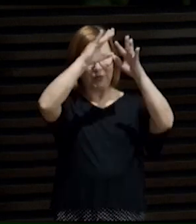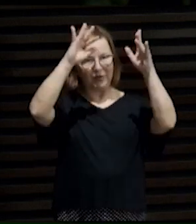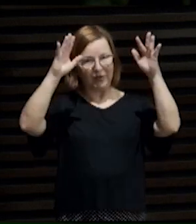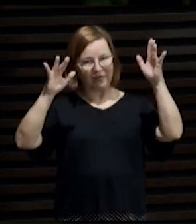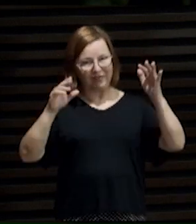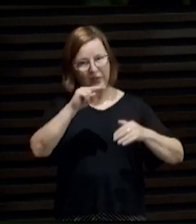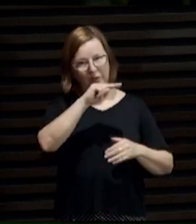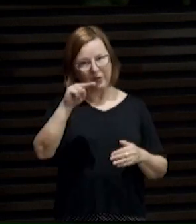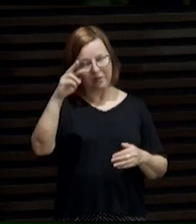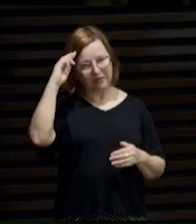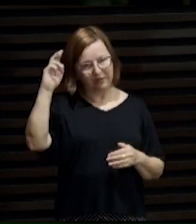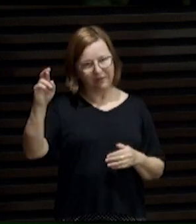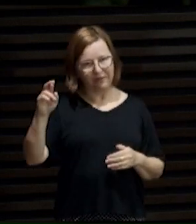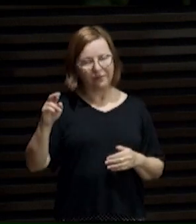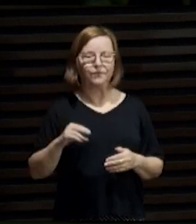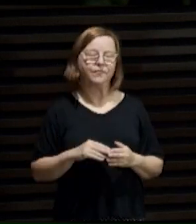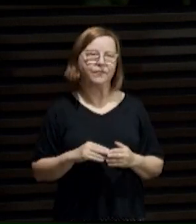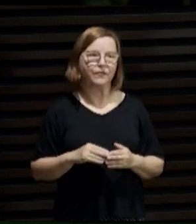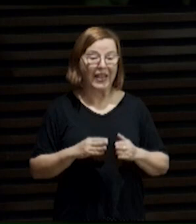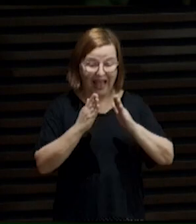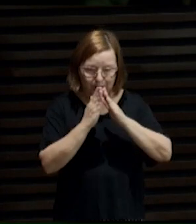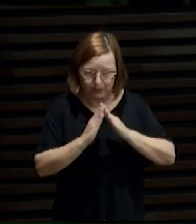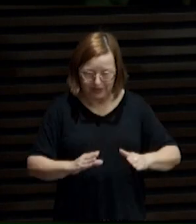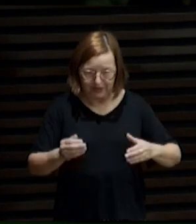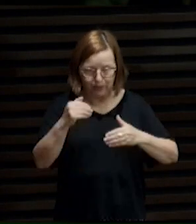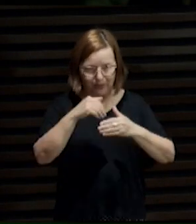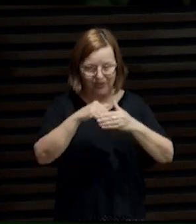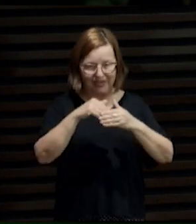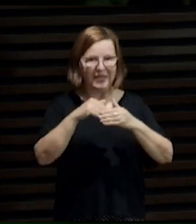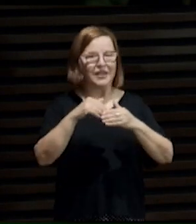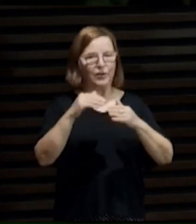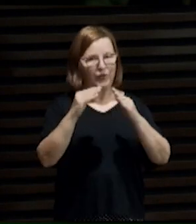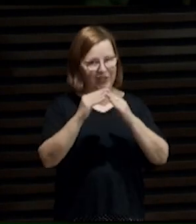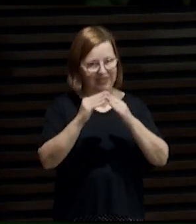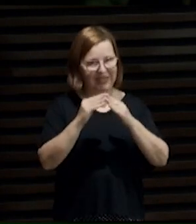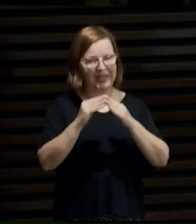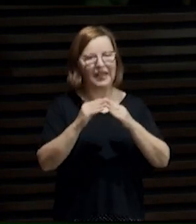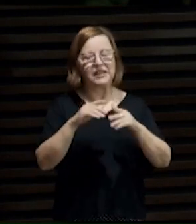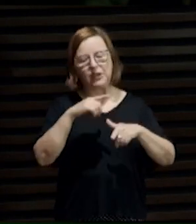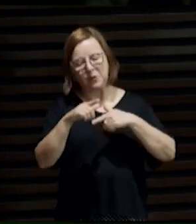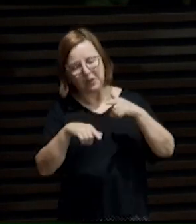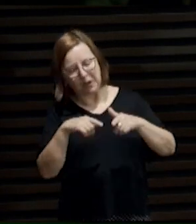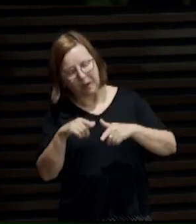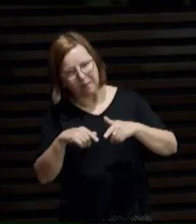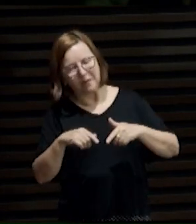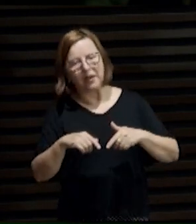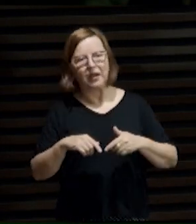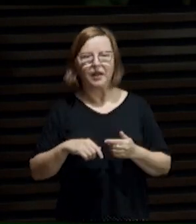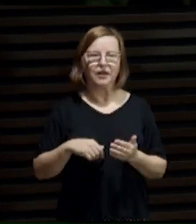Adoração no lar, trabalho que dignifica o homem. E a relação com a